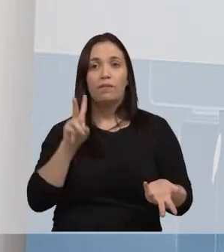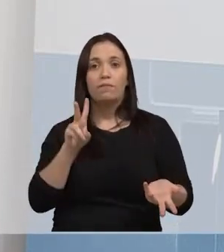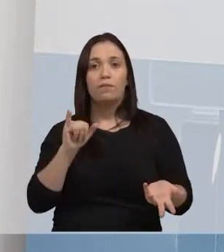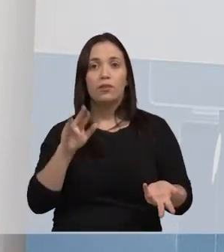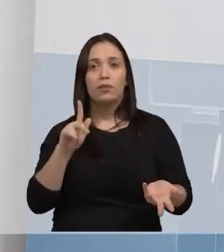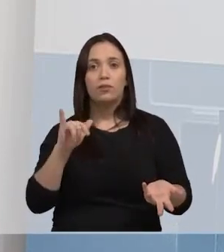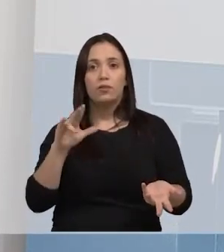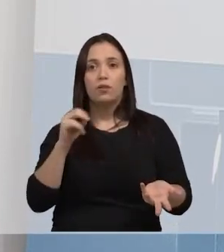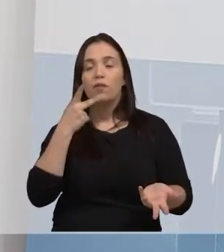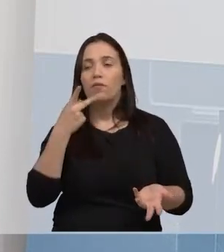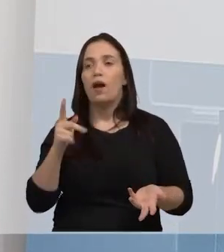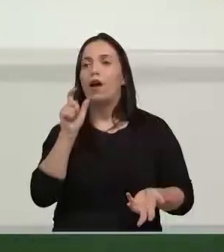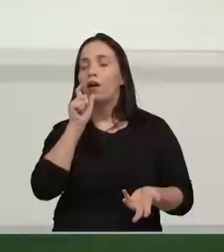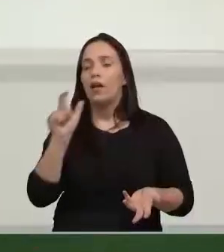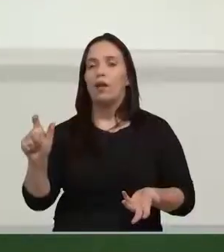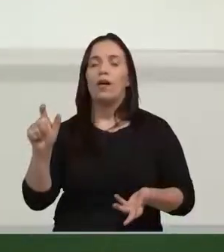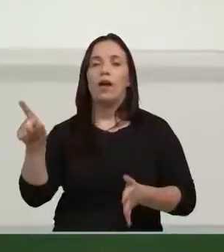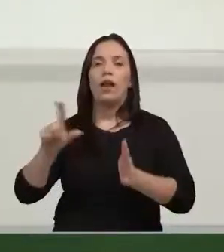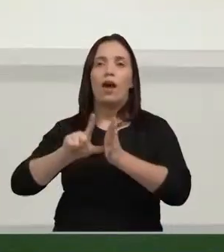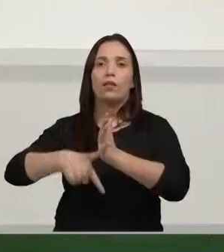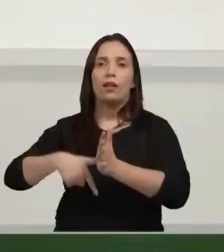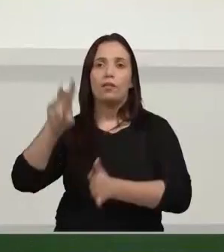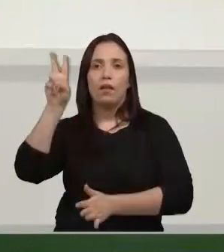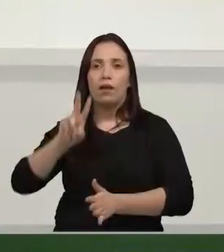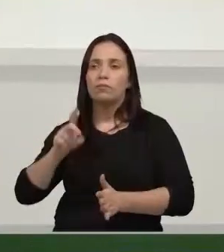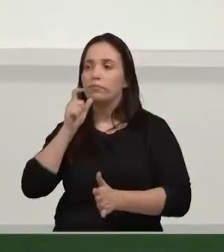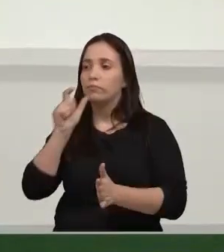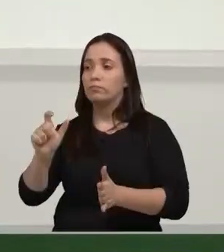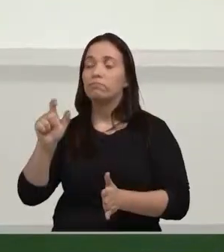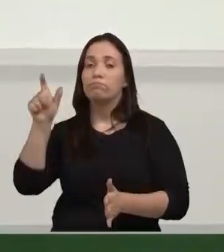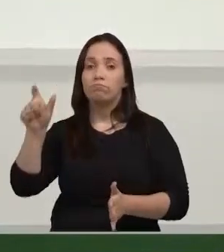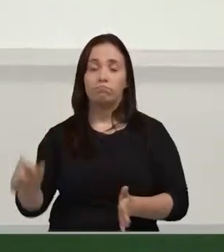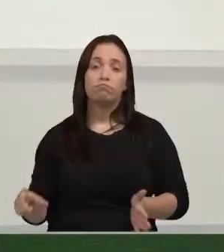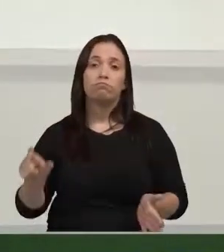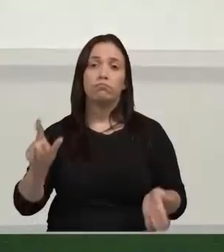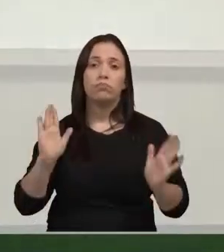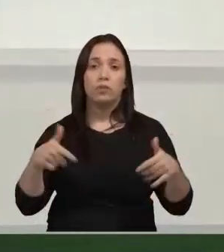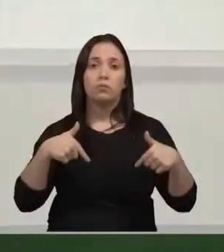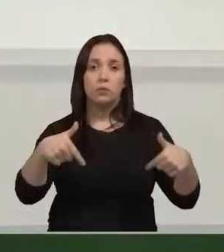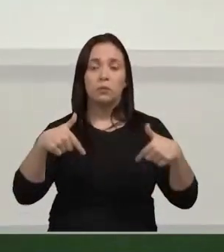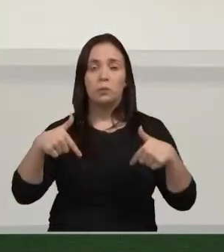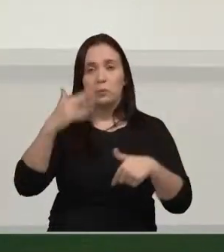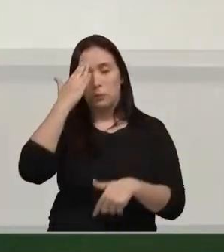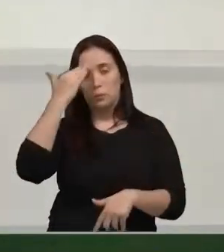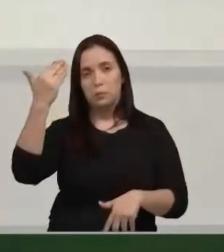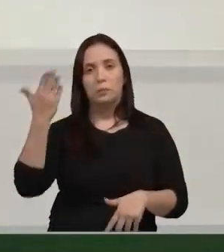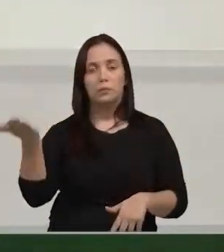obrigado pela audiência.